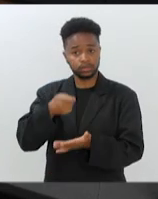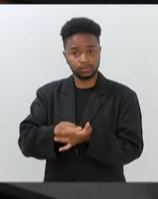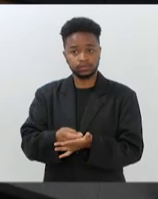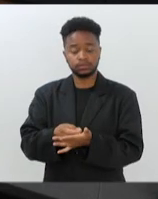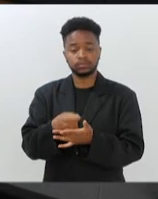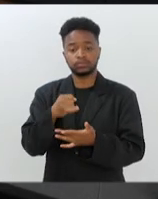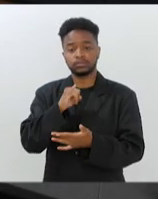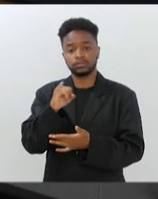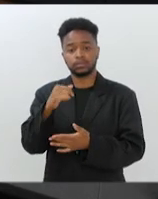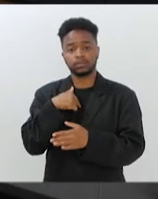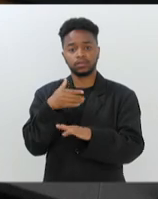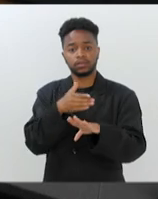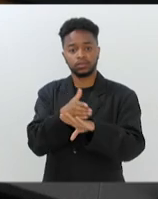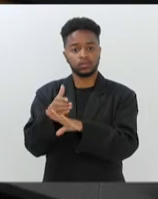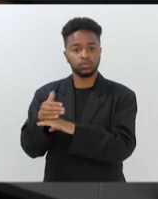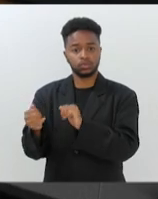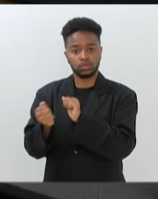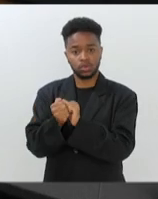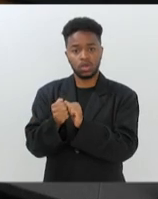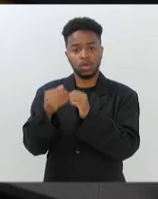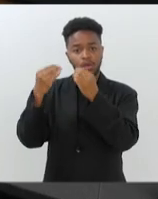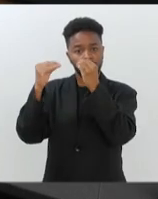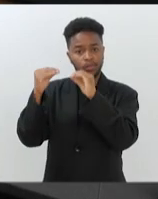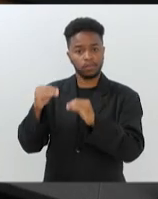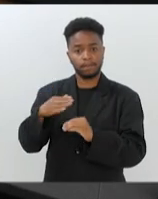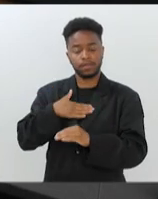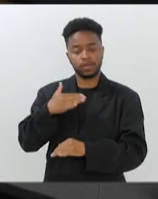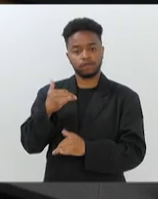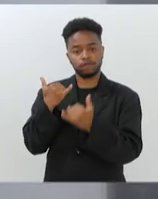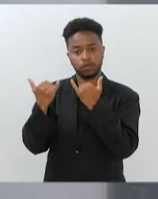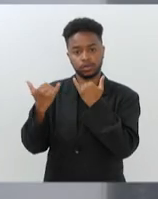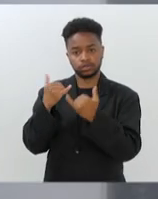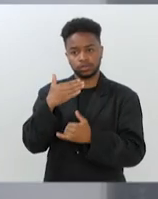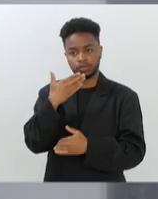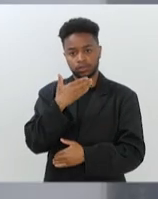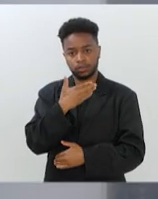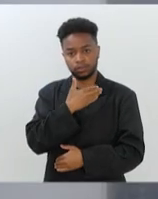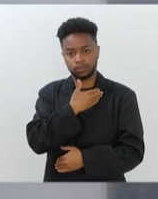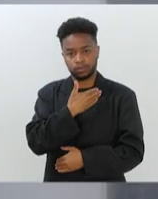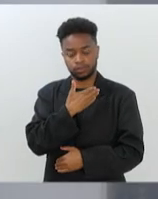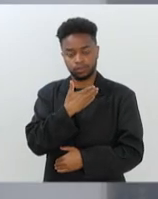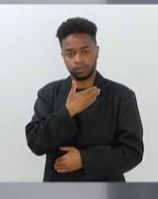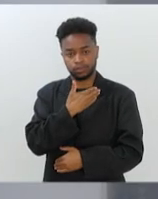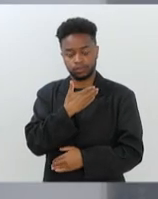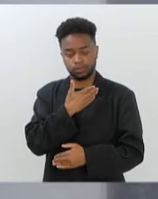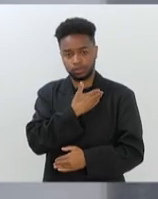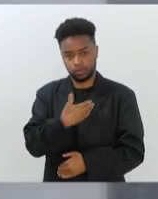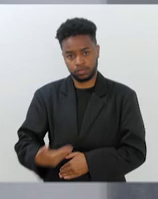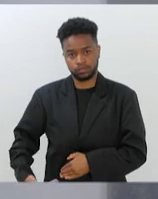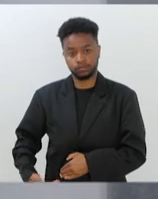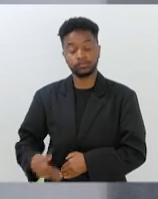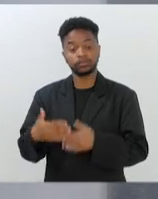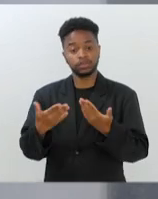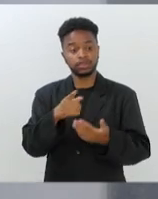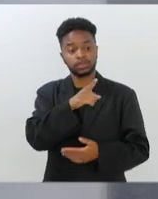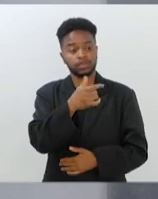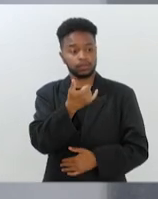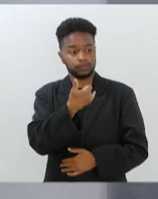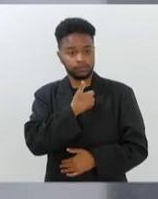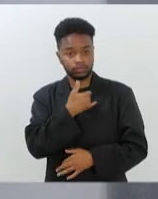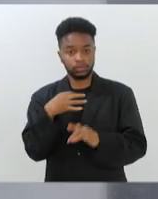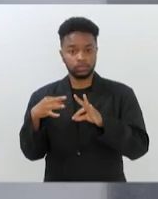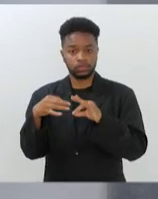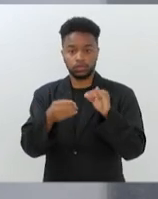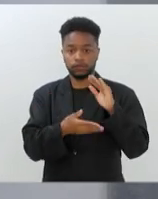eh nessa comitiva que os meus dados lá sejam públicos Ah então sen tá me dizendo que todas as viagens que são feitas pelo governo do estado das das